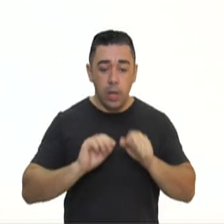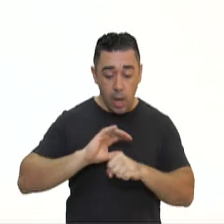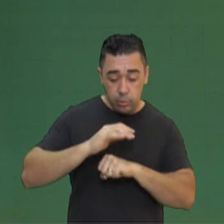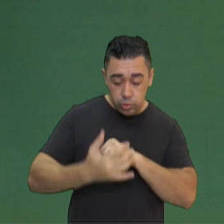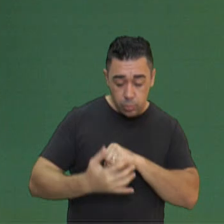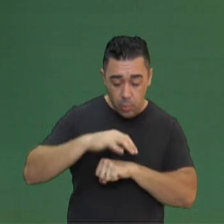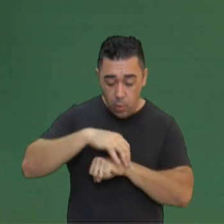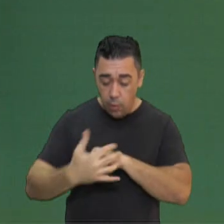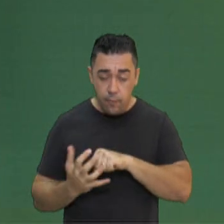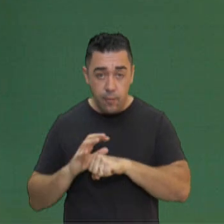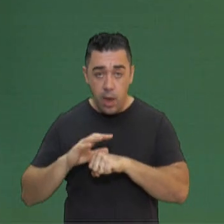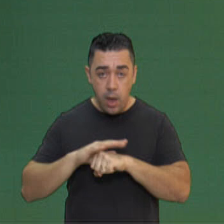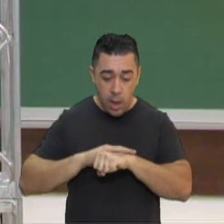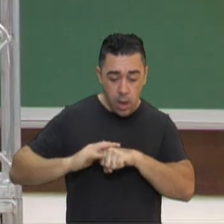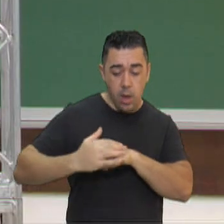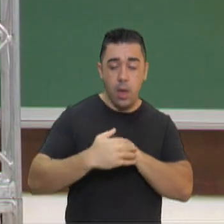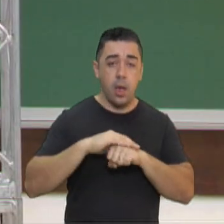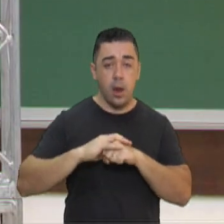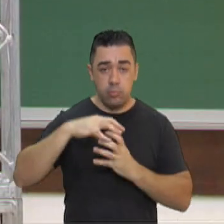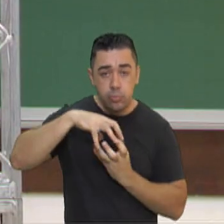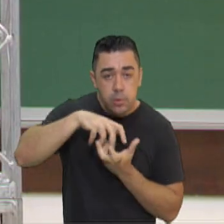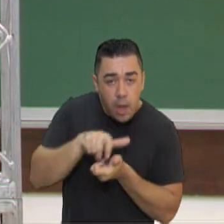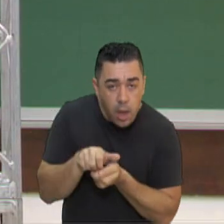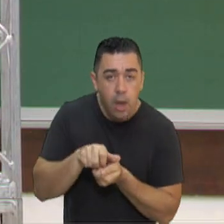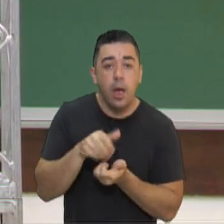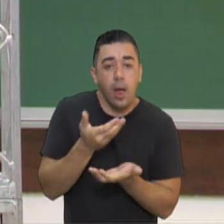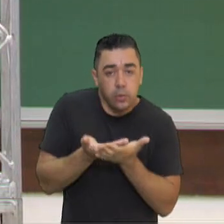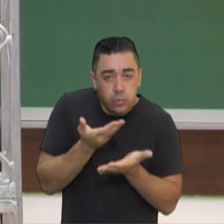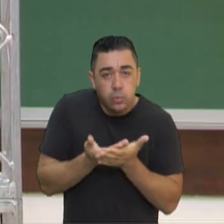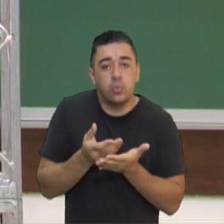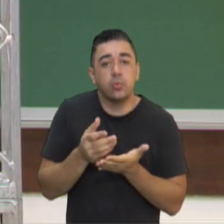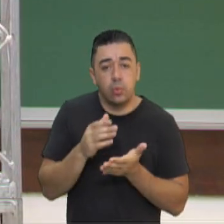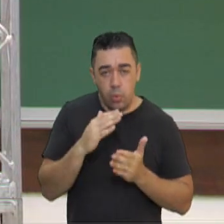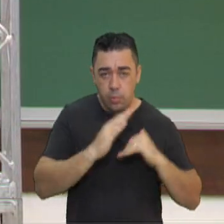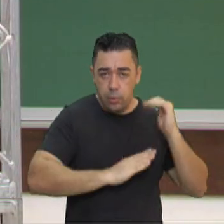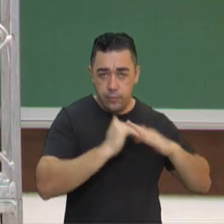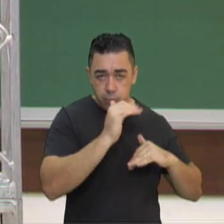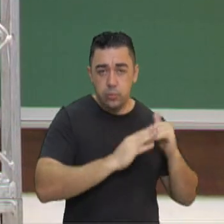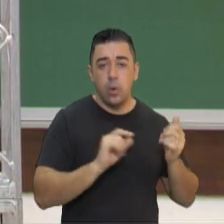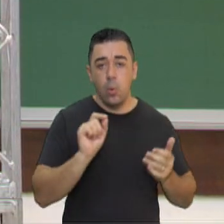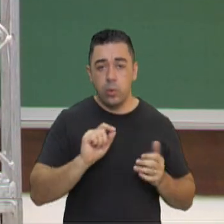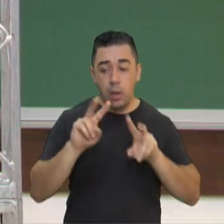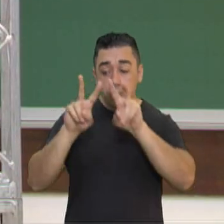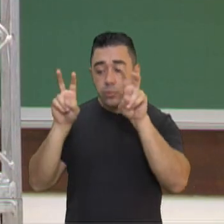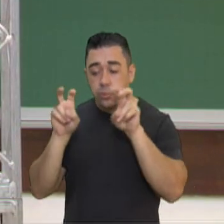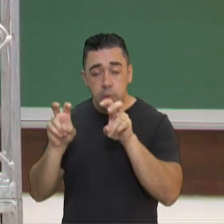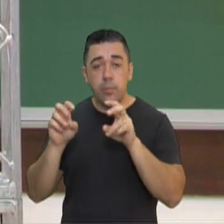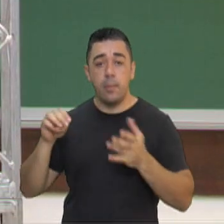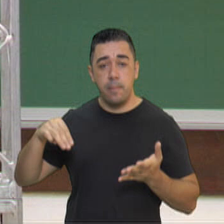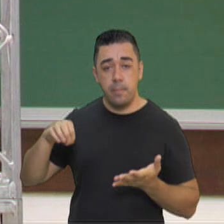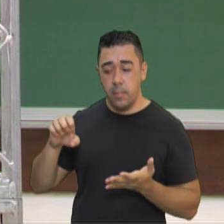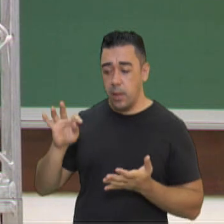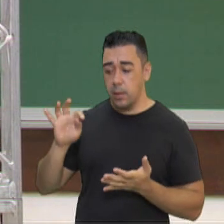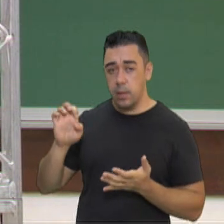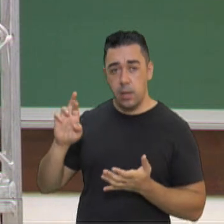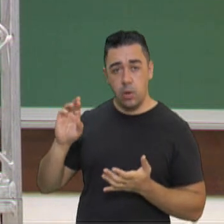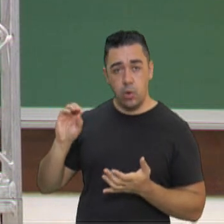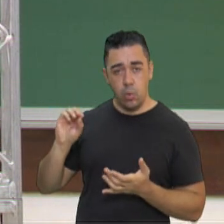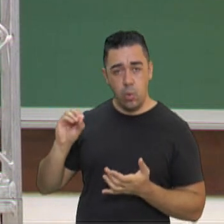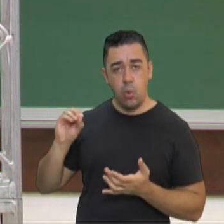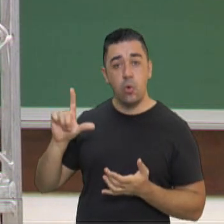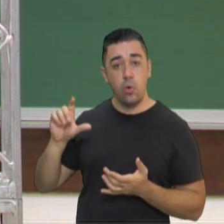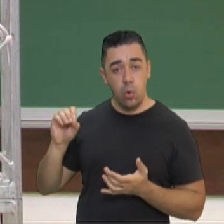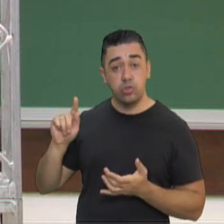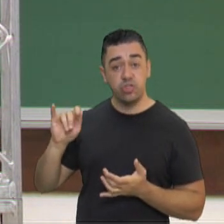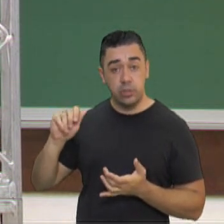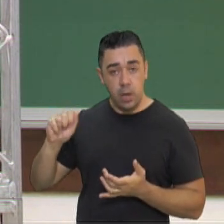da Terra. Então, tudo isso é estudo da meteorologia. Então, é uma área, né, da ciência bem importante